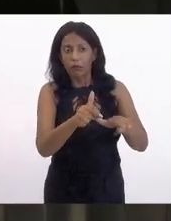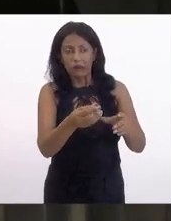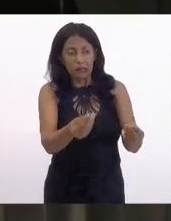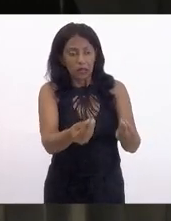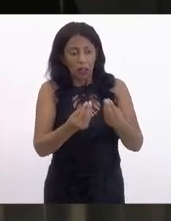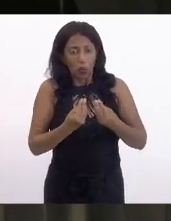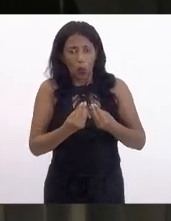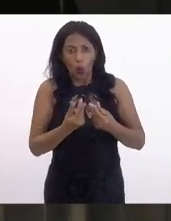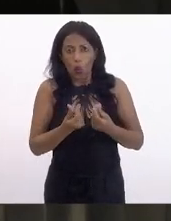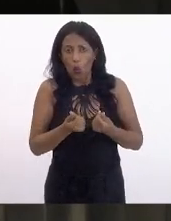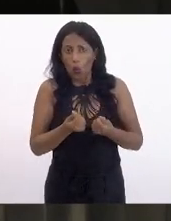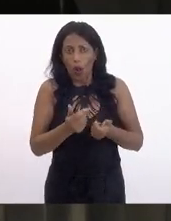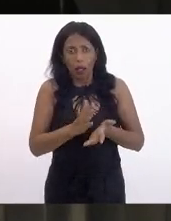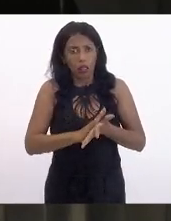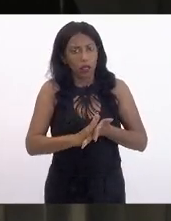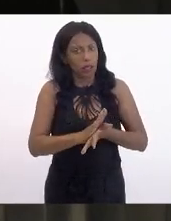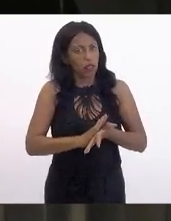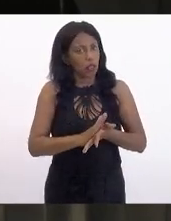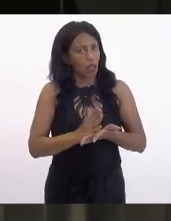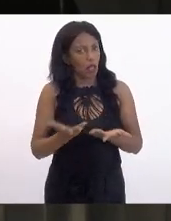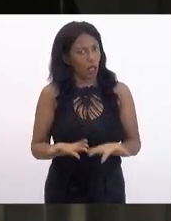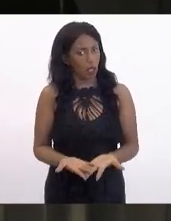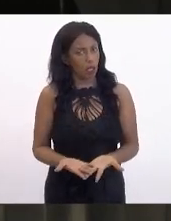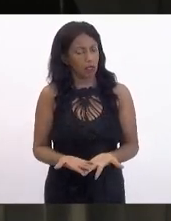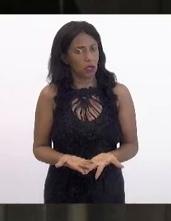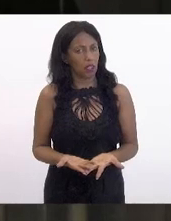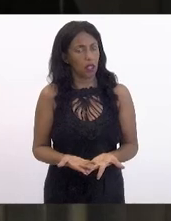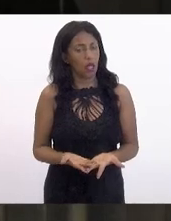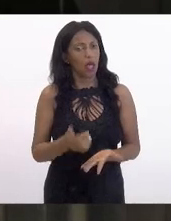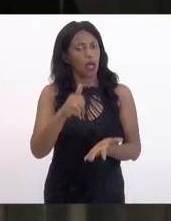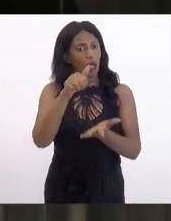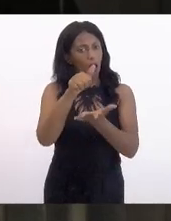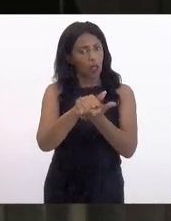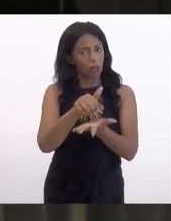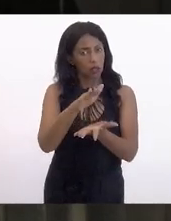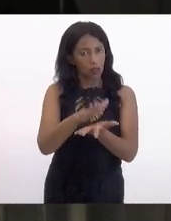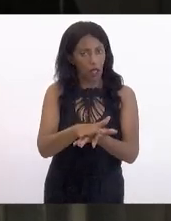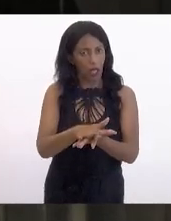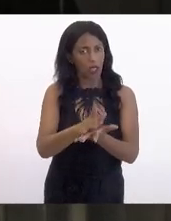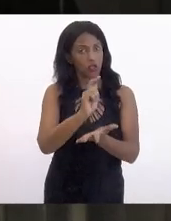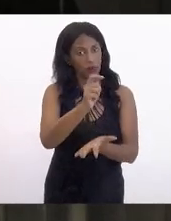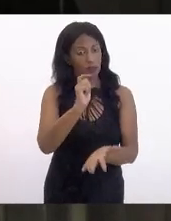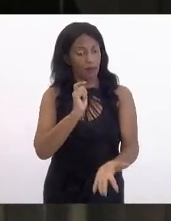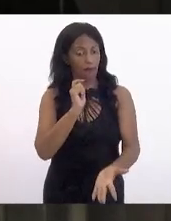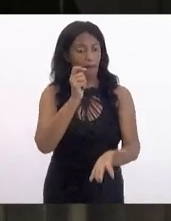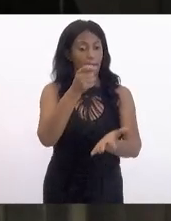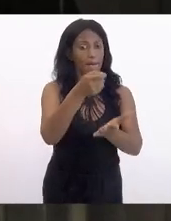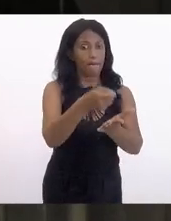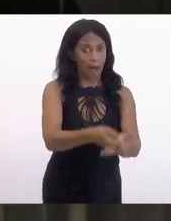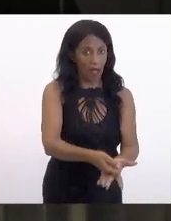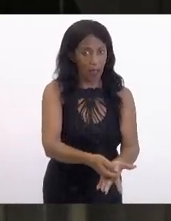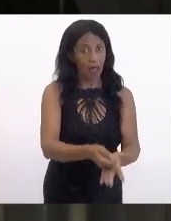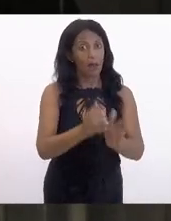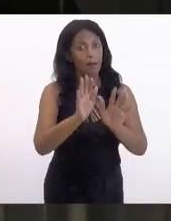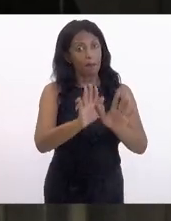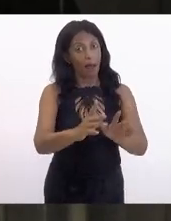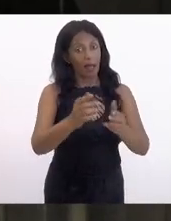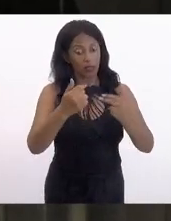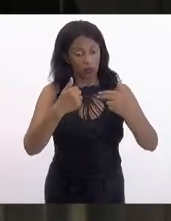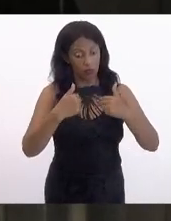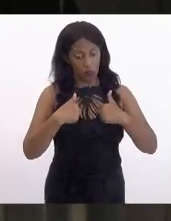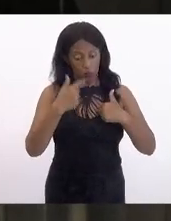é prestado a essência da taxa é você pagar por algo